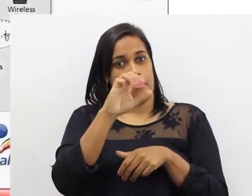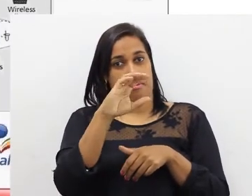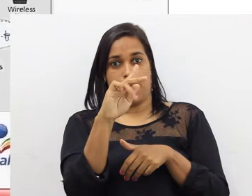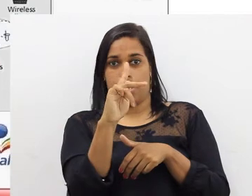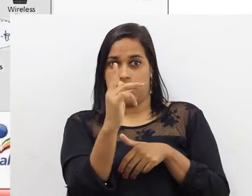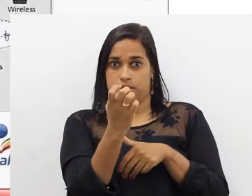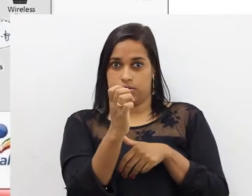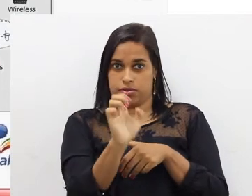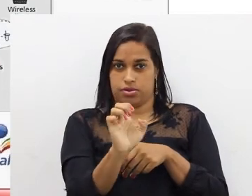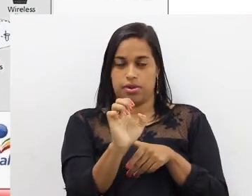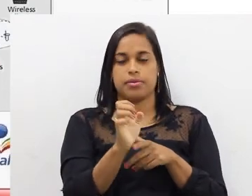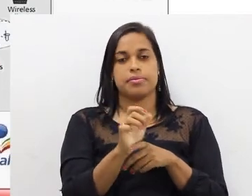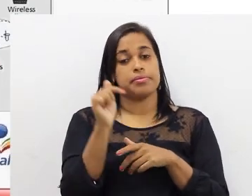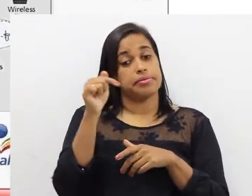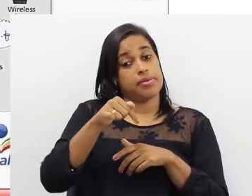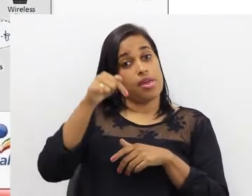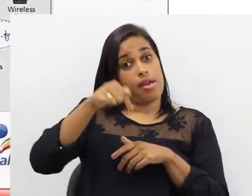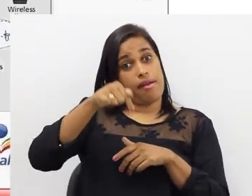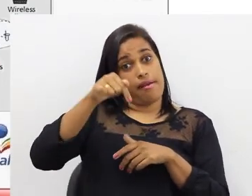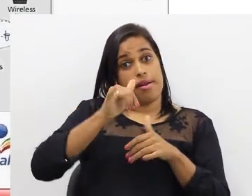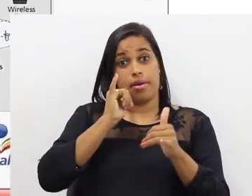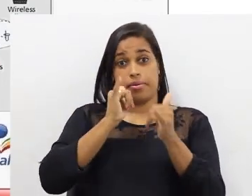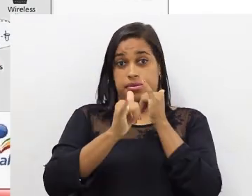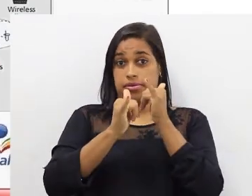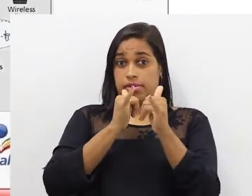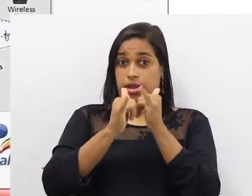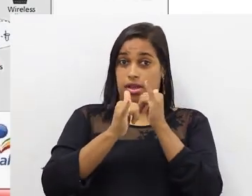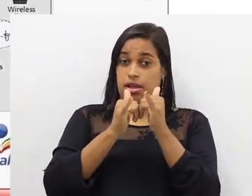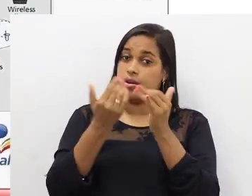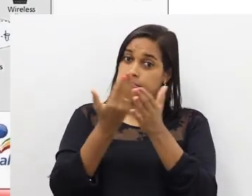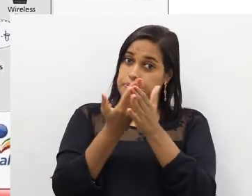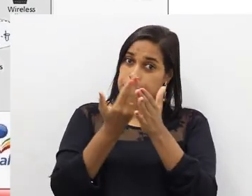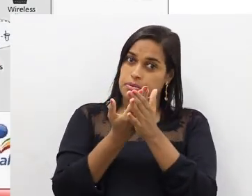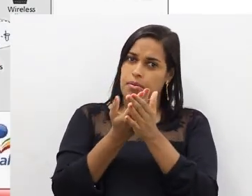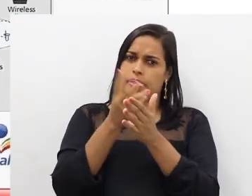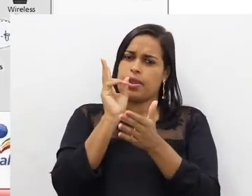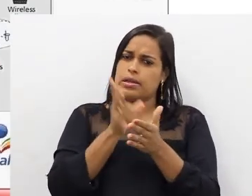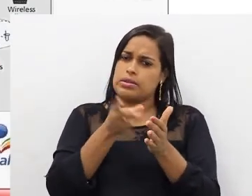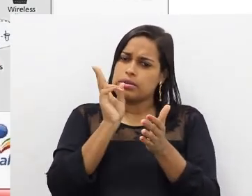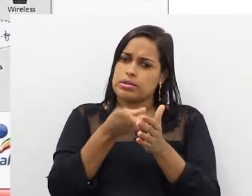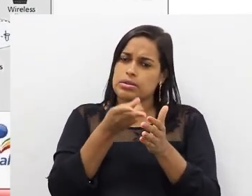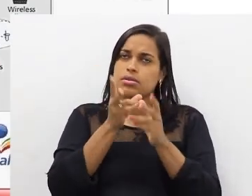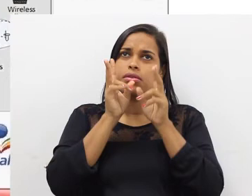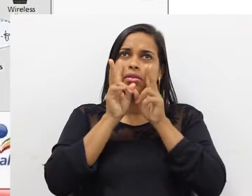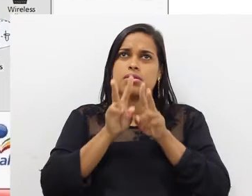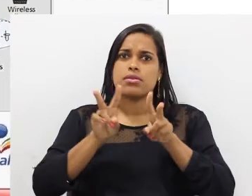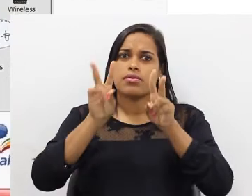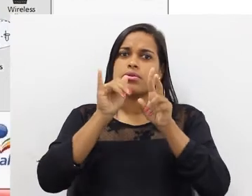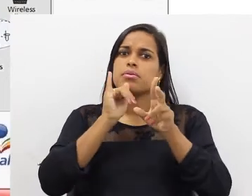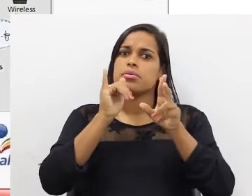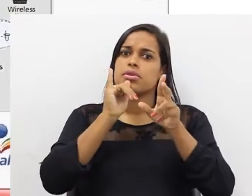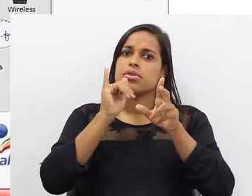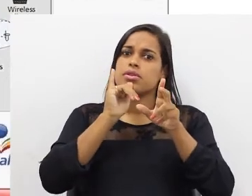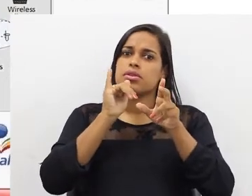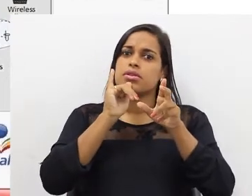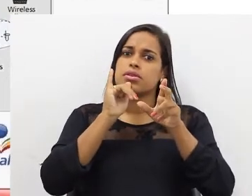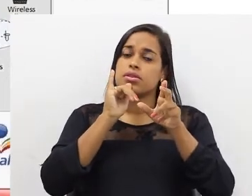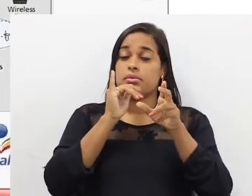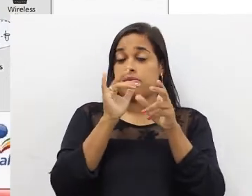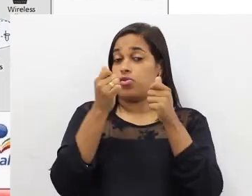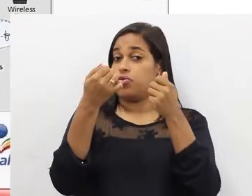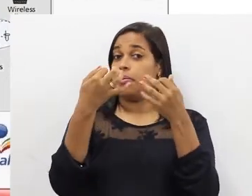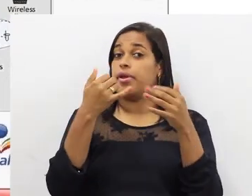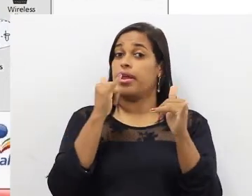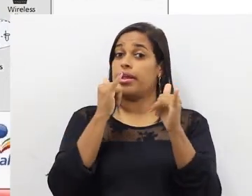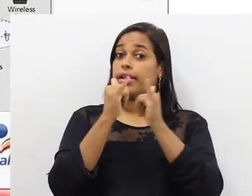caso aqui, trazendo já para a internet aí, toda vez que você vê uma nuvem desenhada numa topologia de rede, a gente está falando da